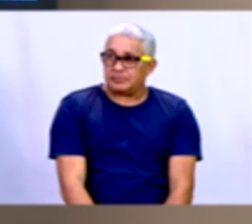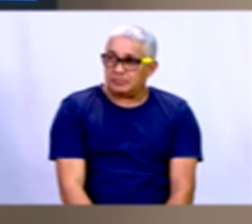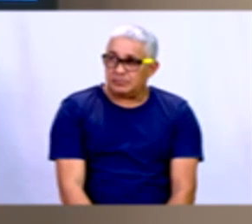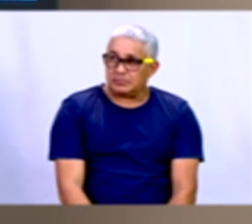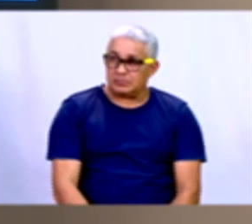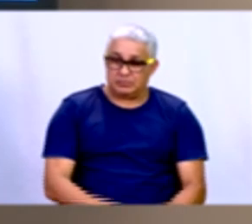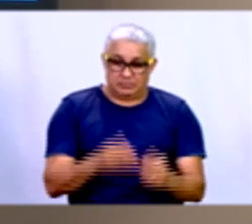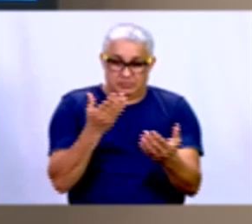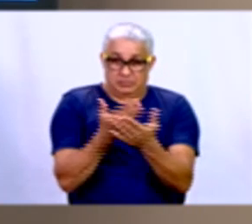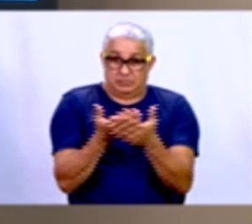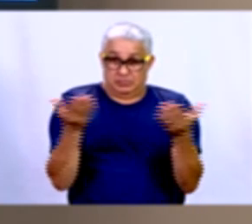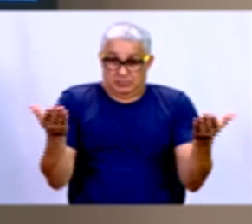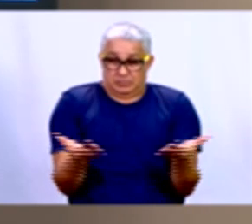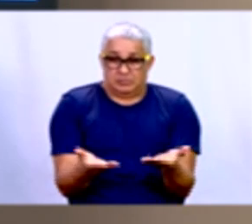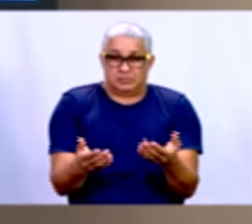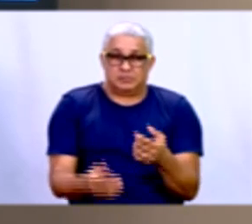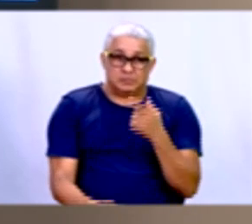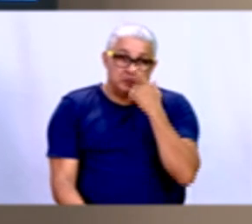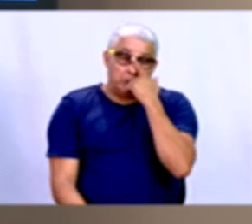aula de hoje,